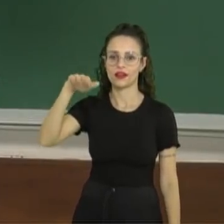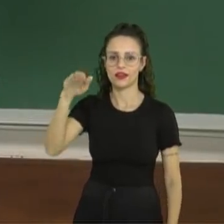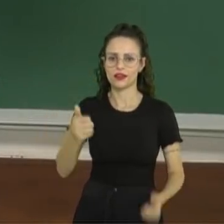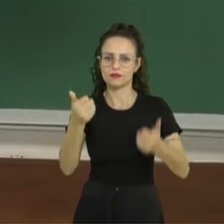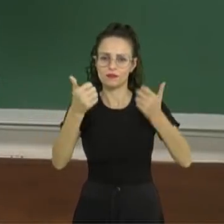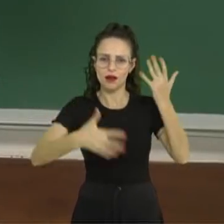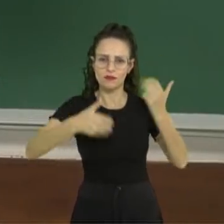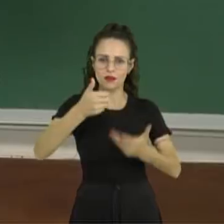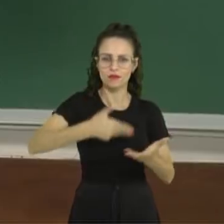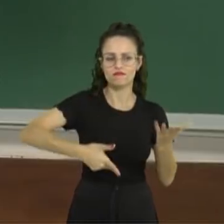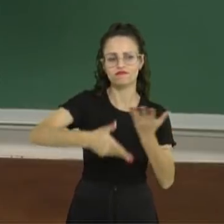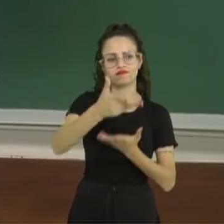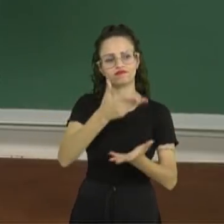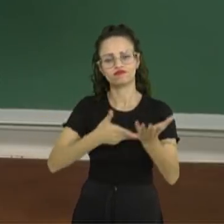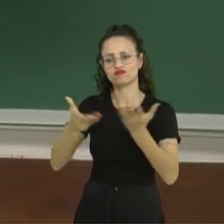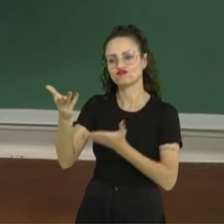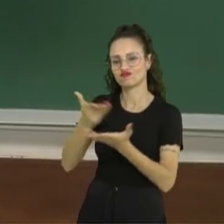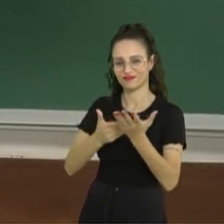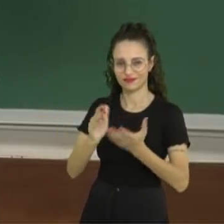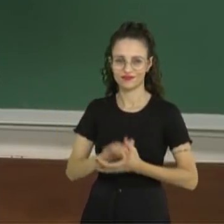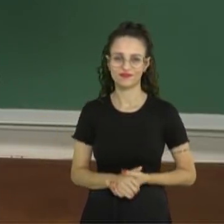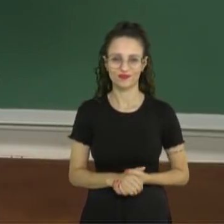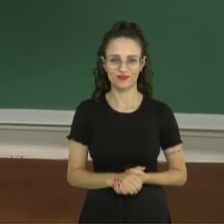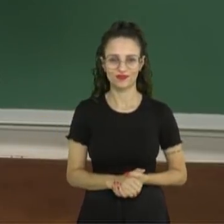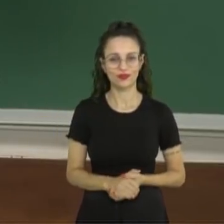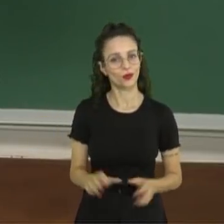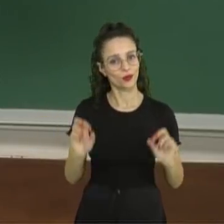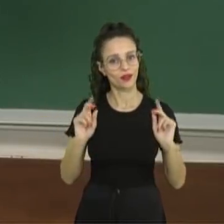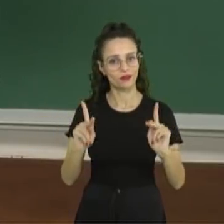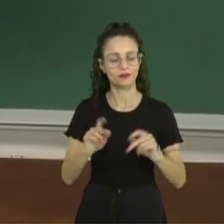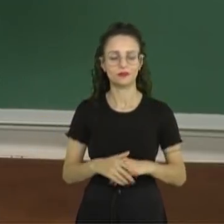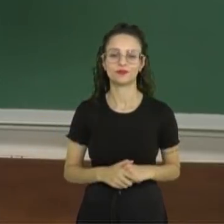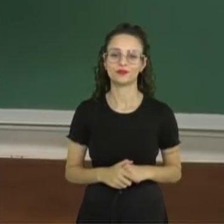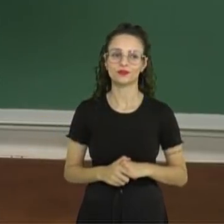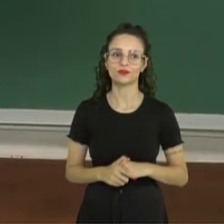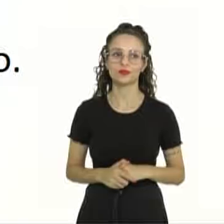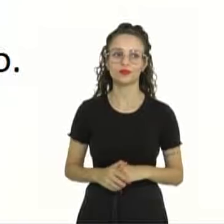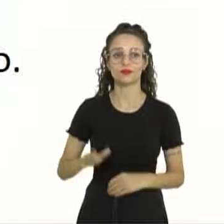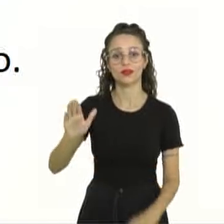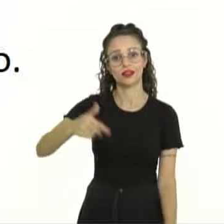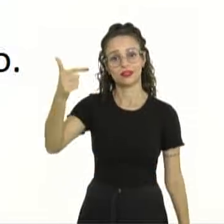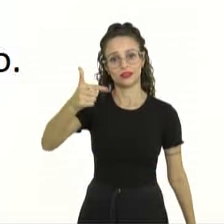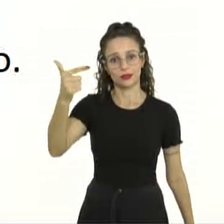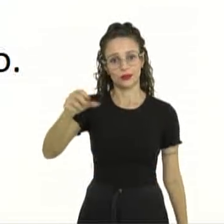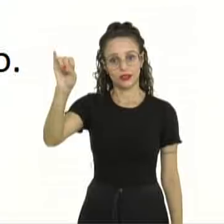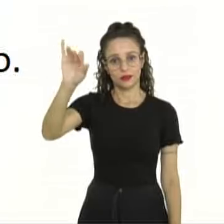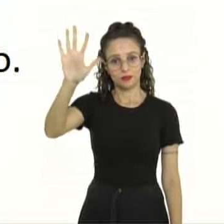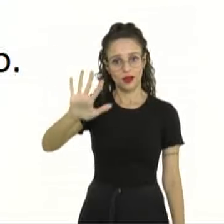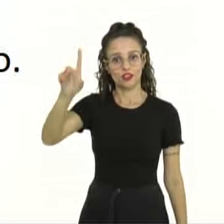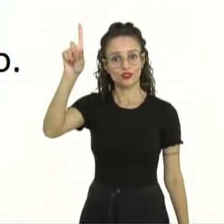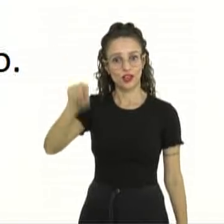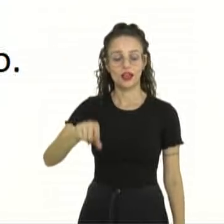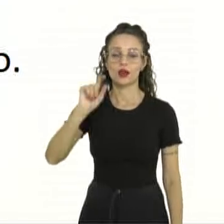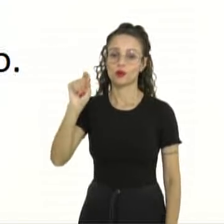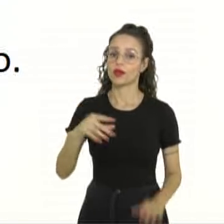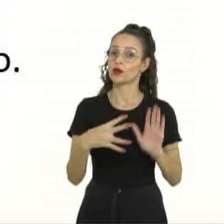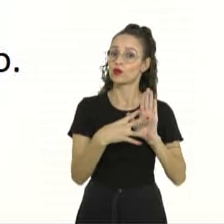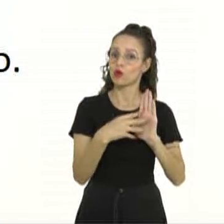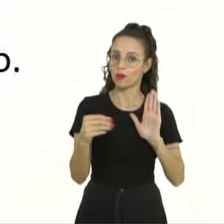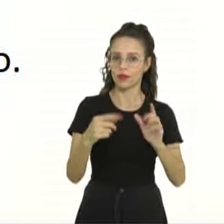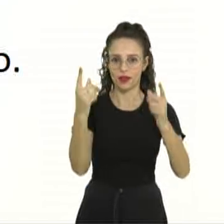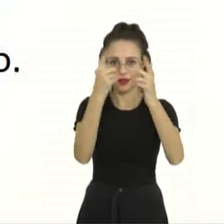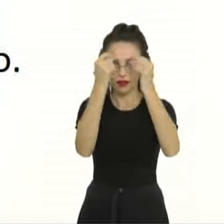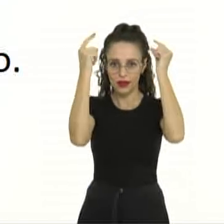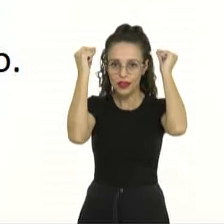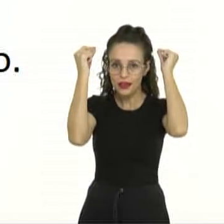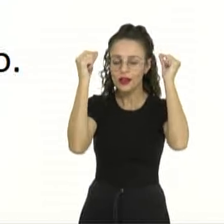com outros navegadores, outros capitães. Ok? Já a segunda imagem é uma réplica grega. O que